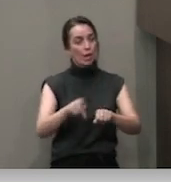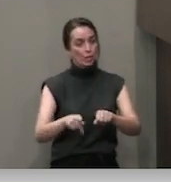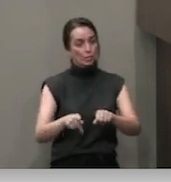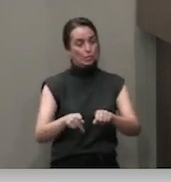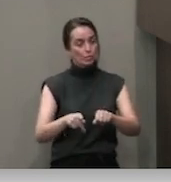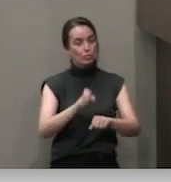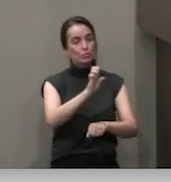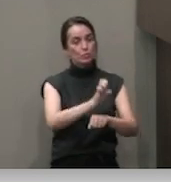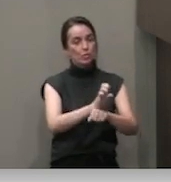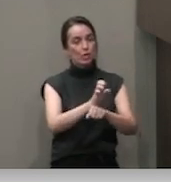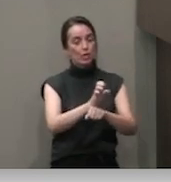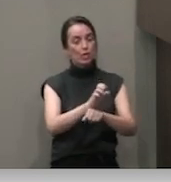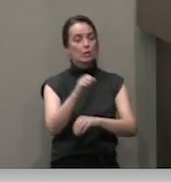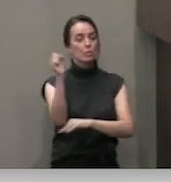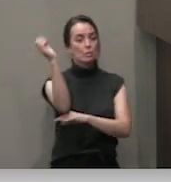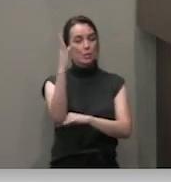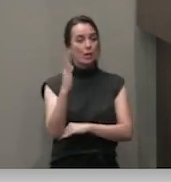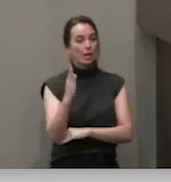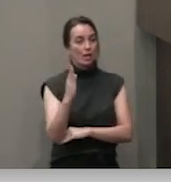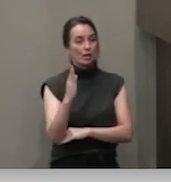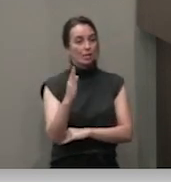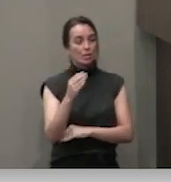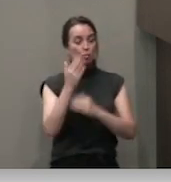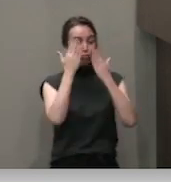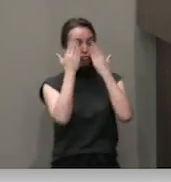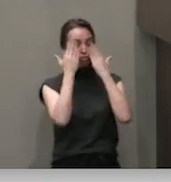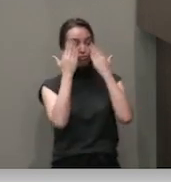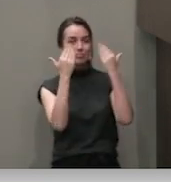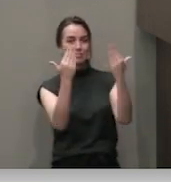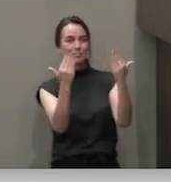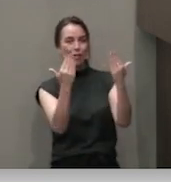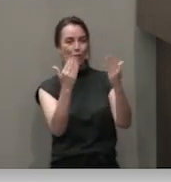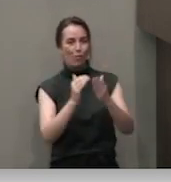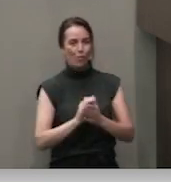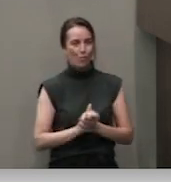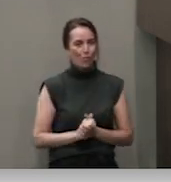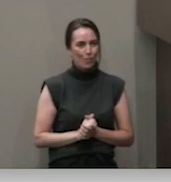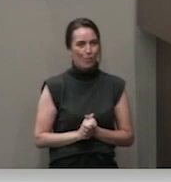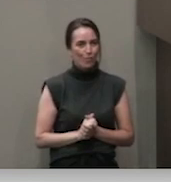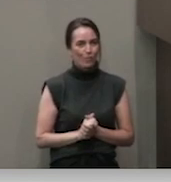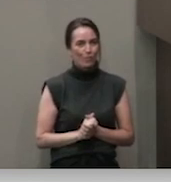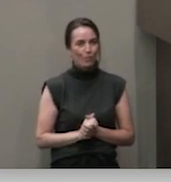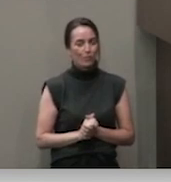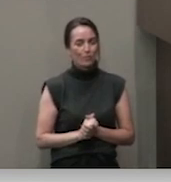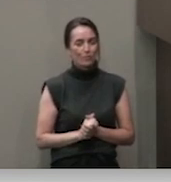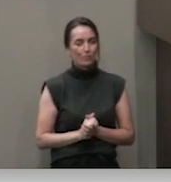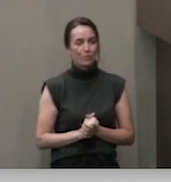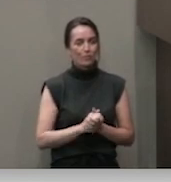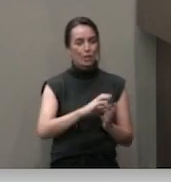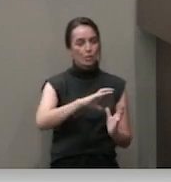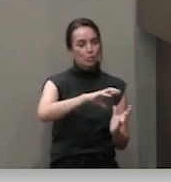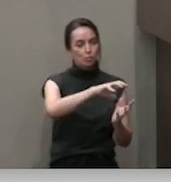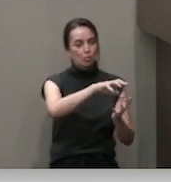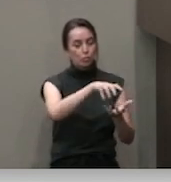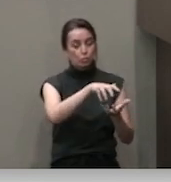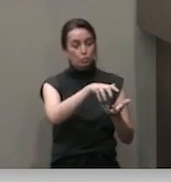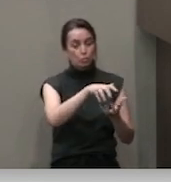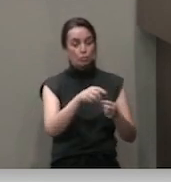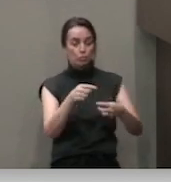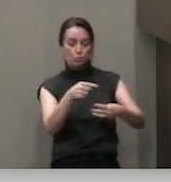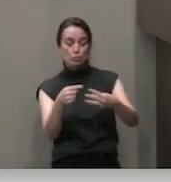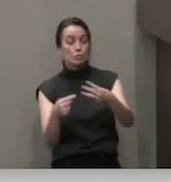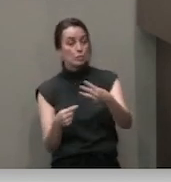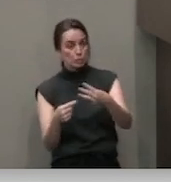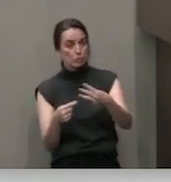Brasil no mapa mundial onde no mundo estão entre os professores